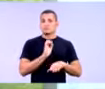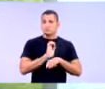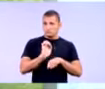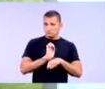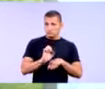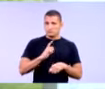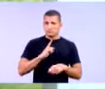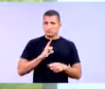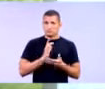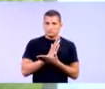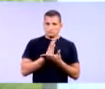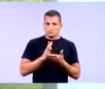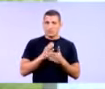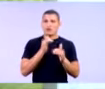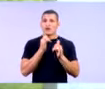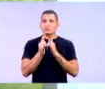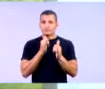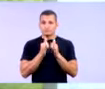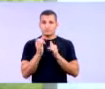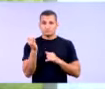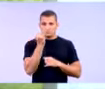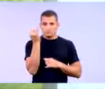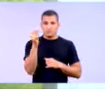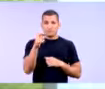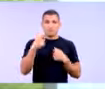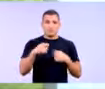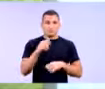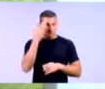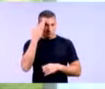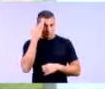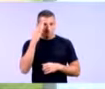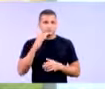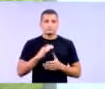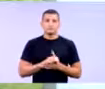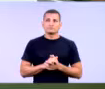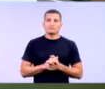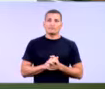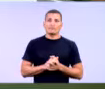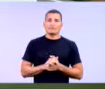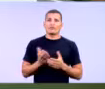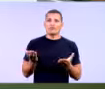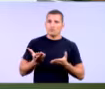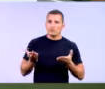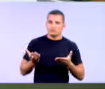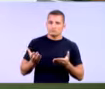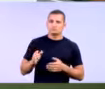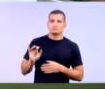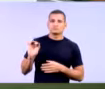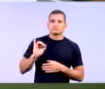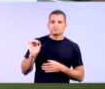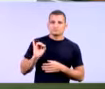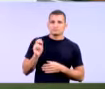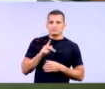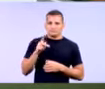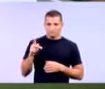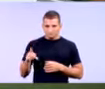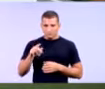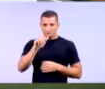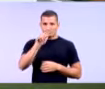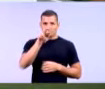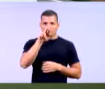algumas informações importantes que você precisa saber. Vamos aqui cumprimentar a professora Ariadne, que nos acompanha como